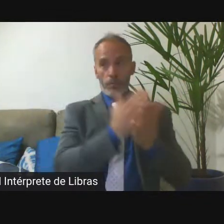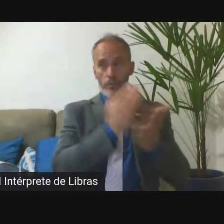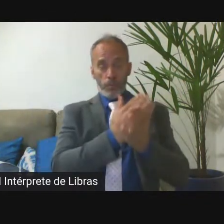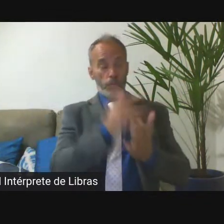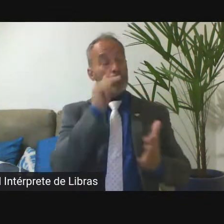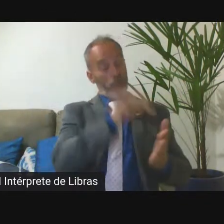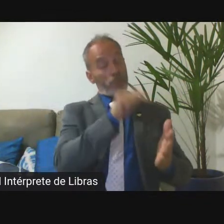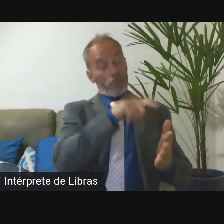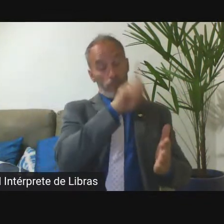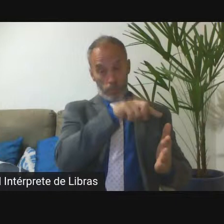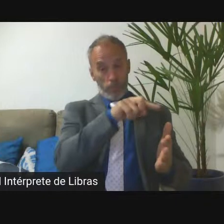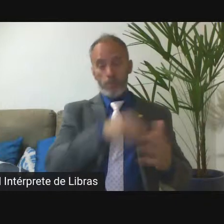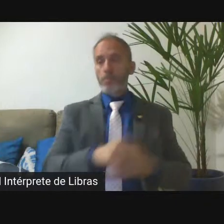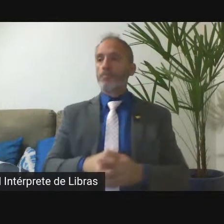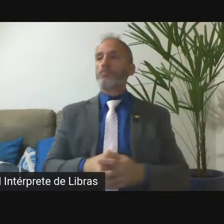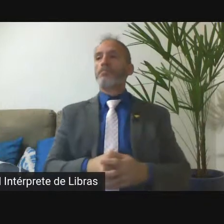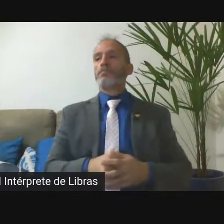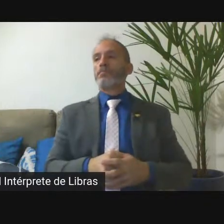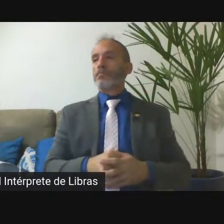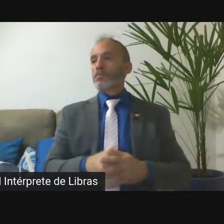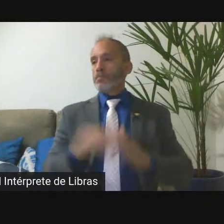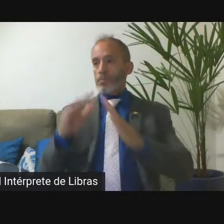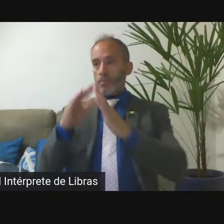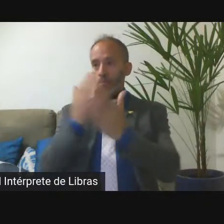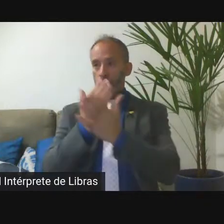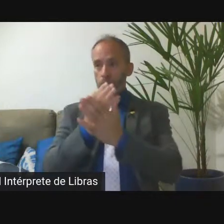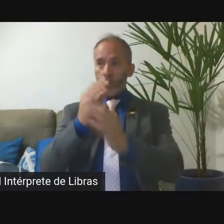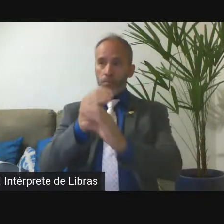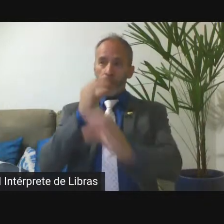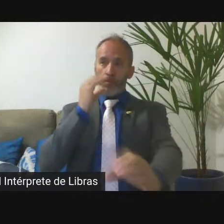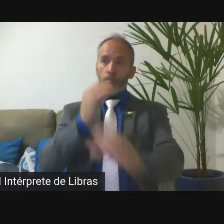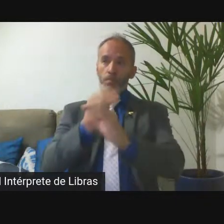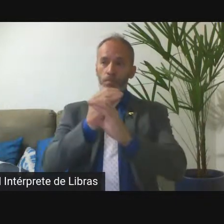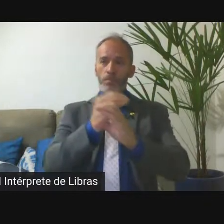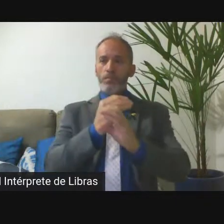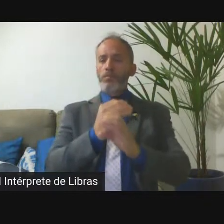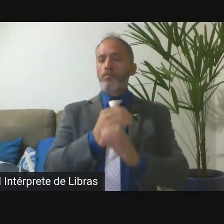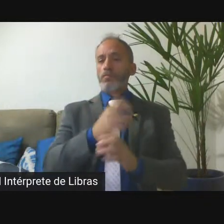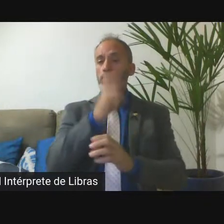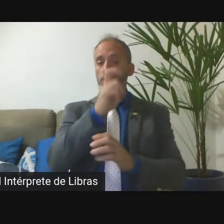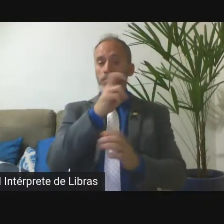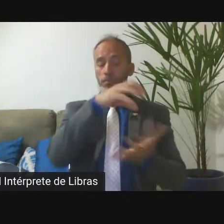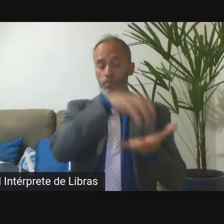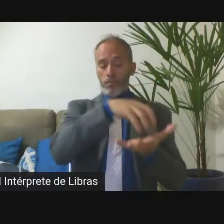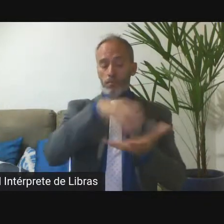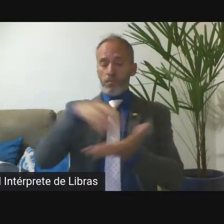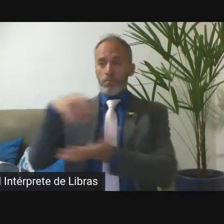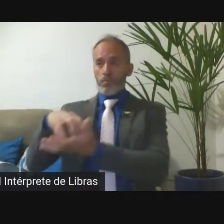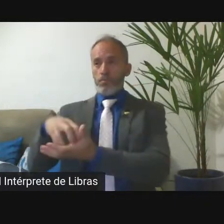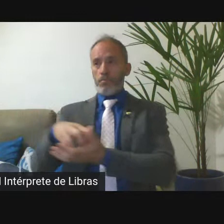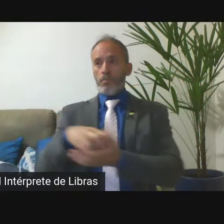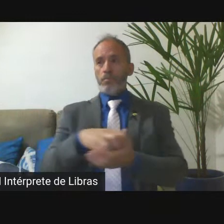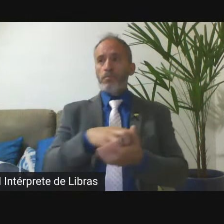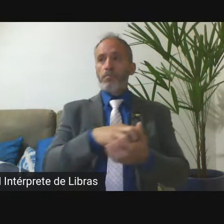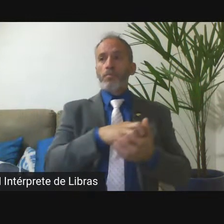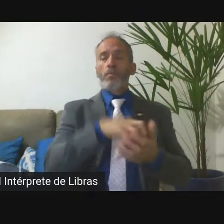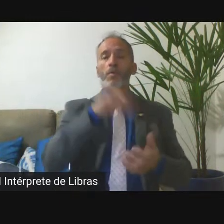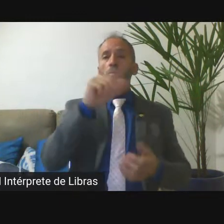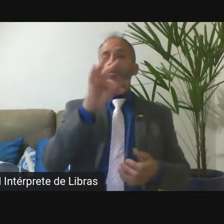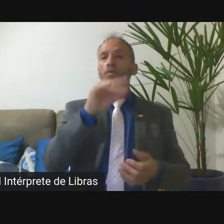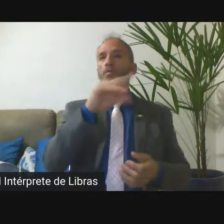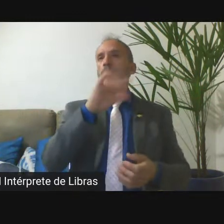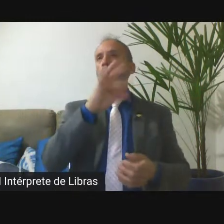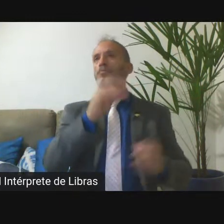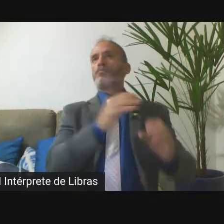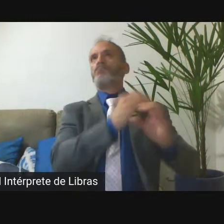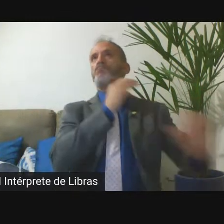delas. A Escola de Engenharia é composta por 5 departamentos, o Departamento de Automática, Departamento de